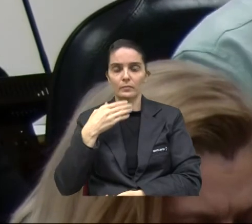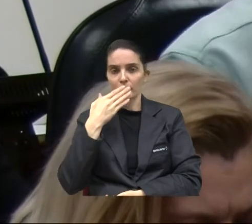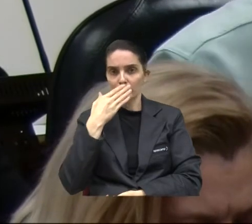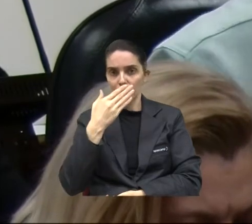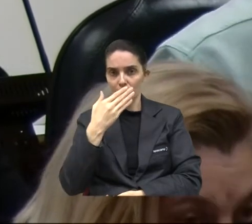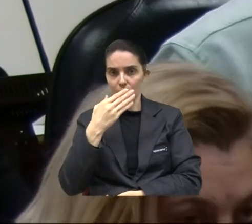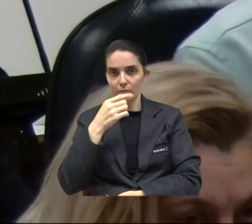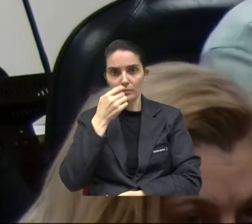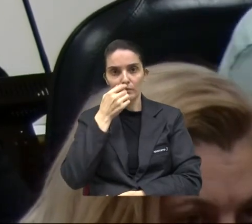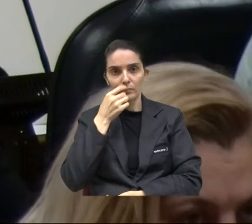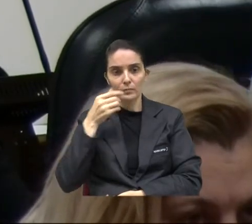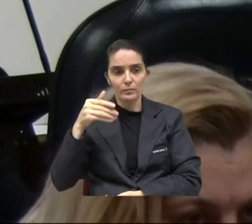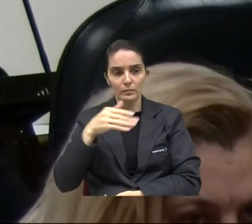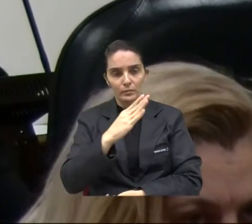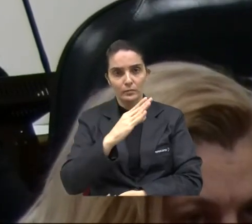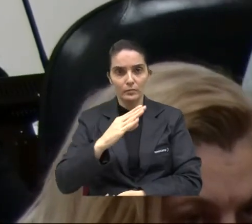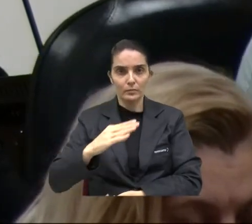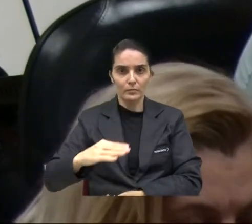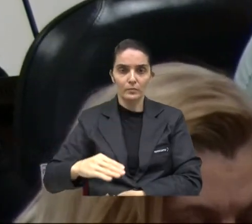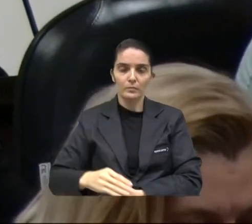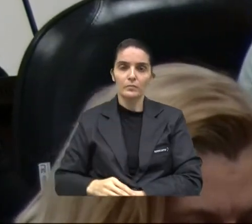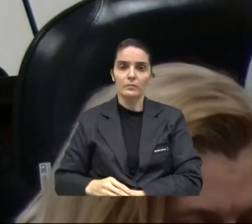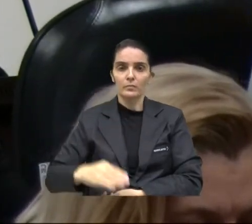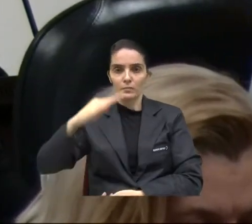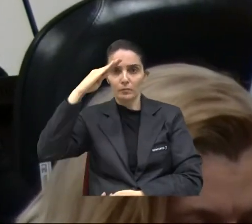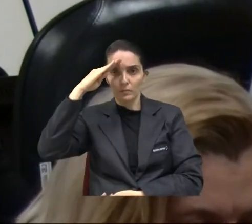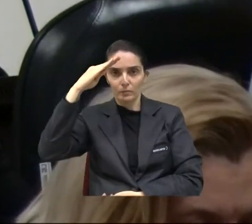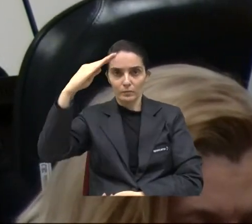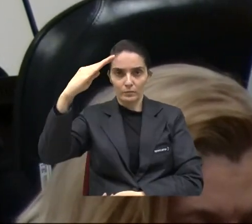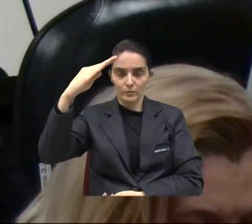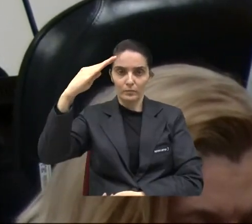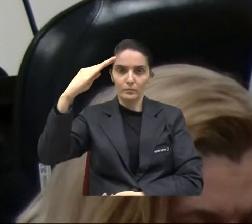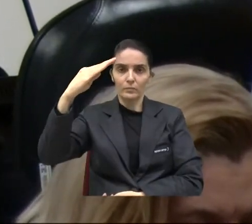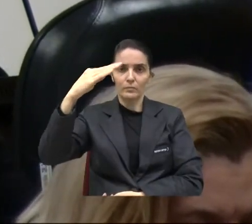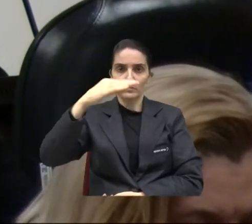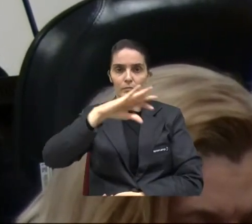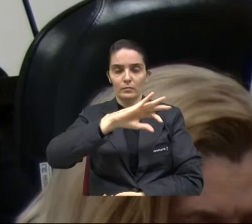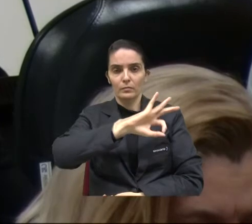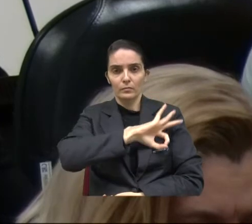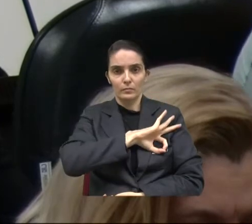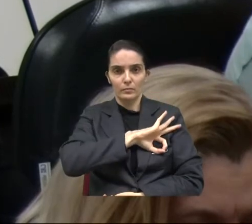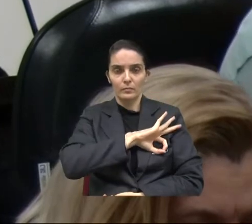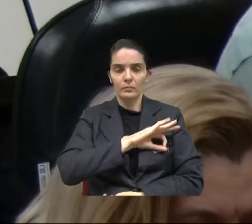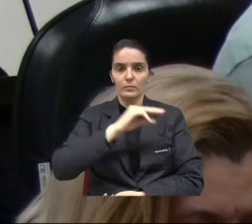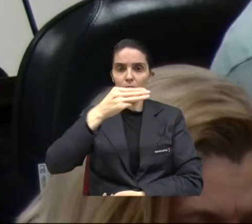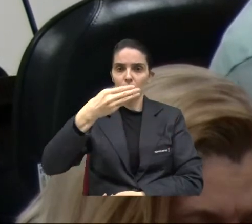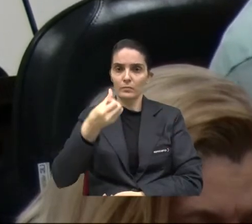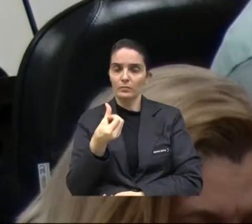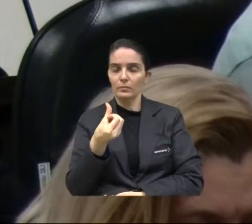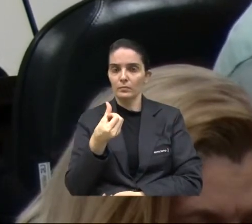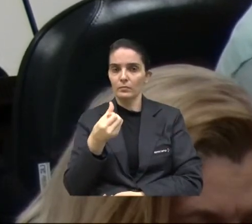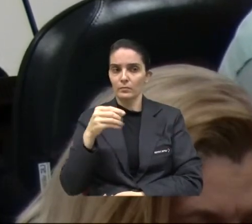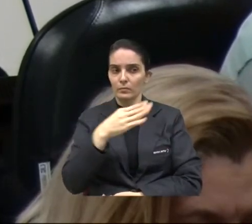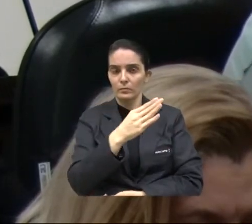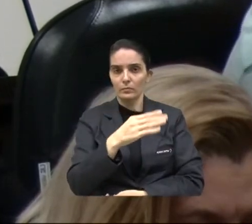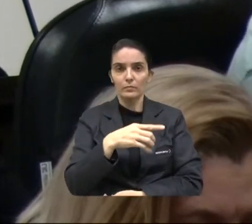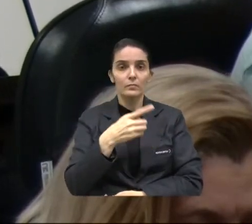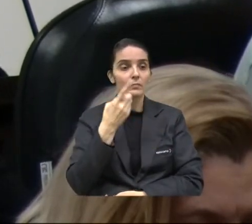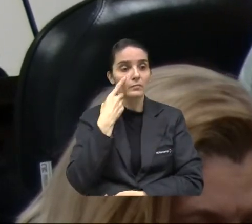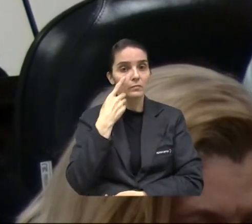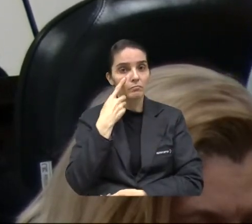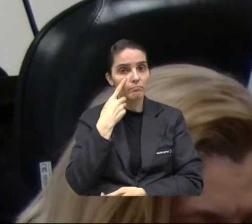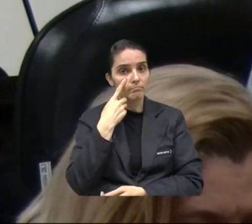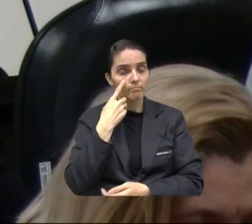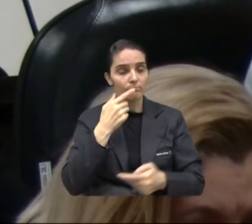estar no batalhão da Polícia Militar, 36º, para acompanhar a discussão acerca